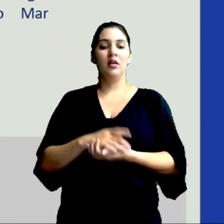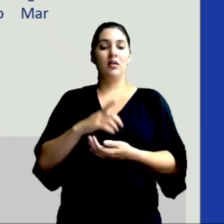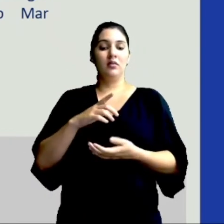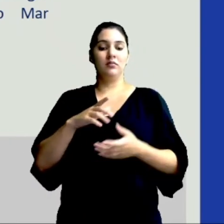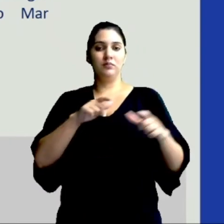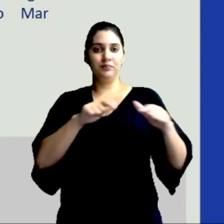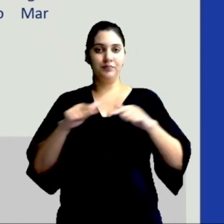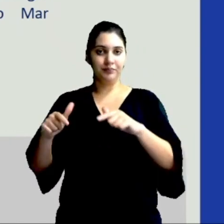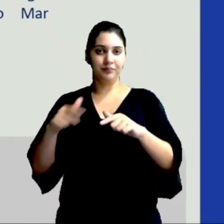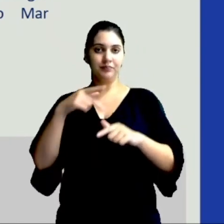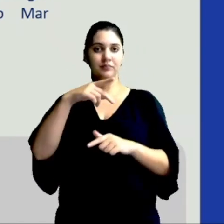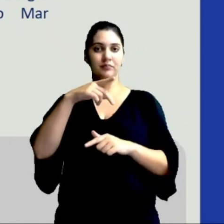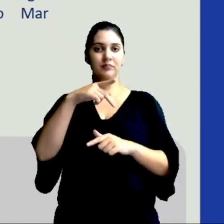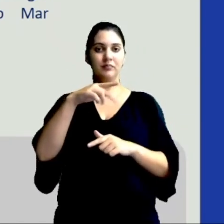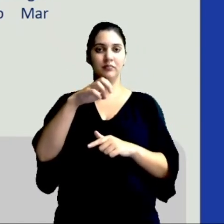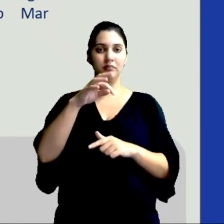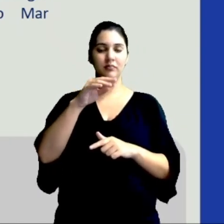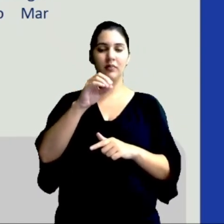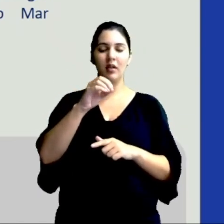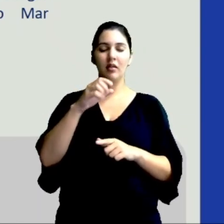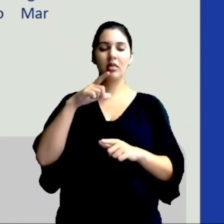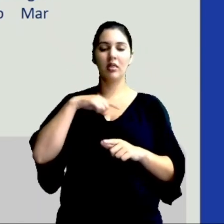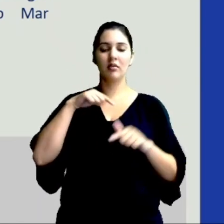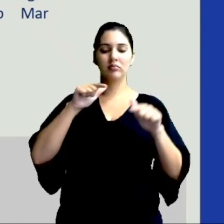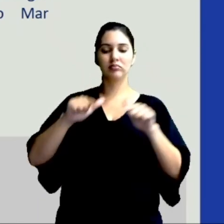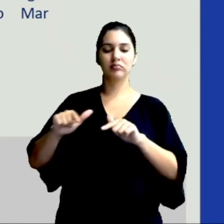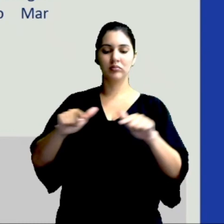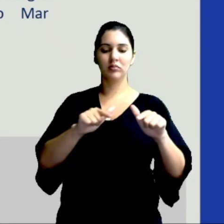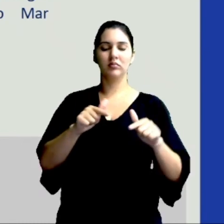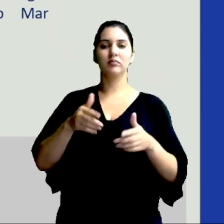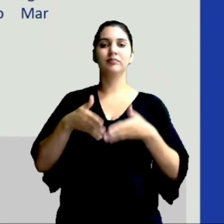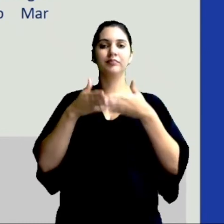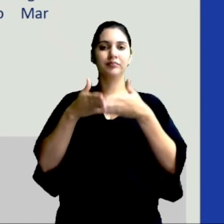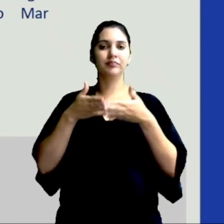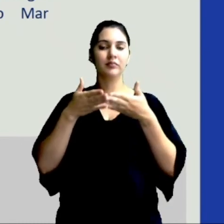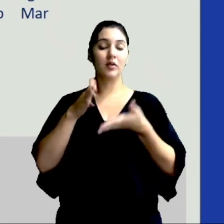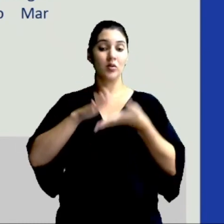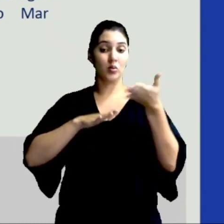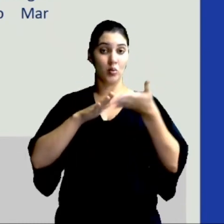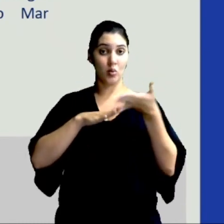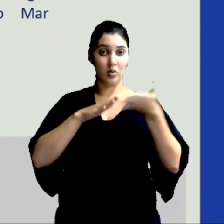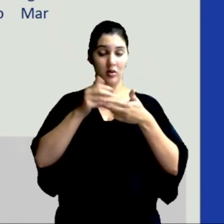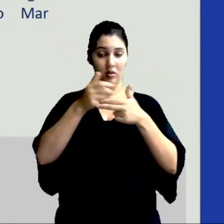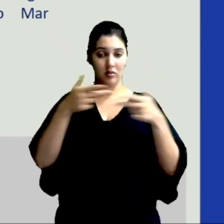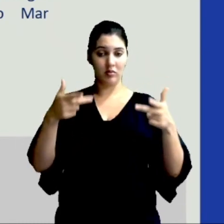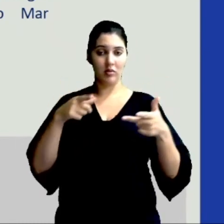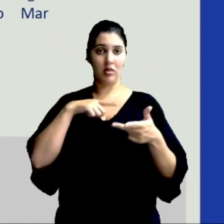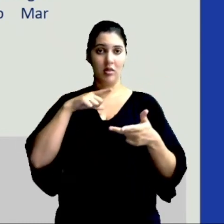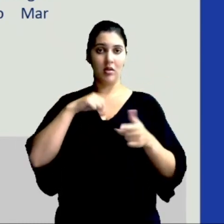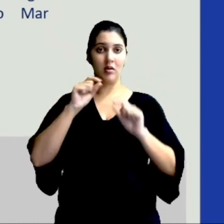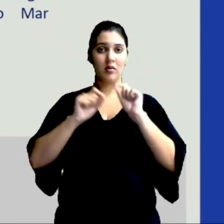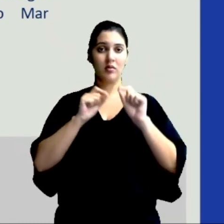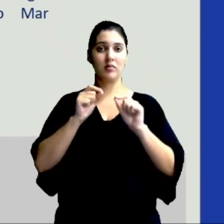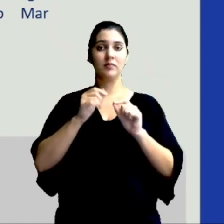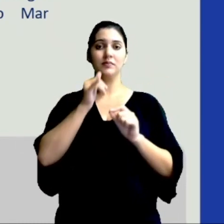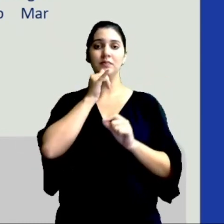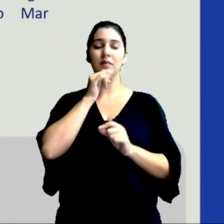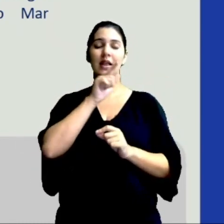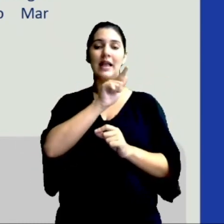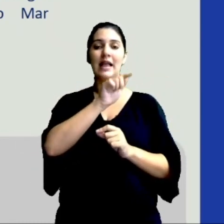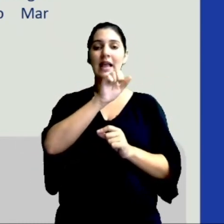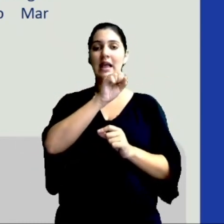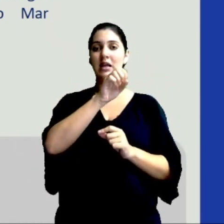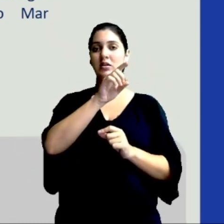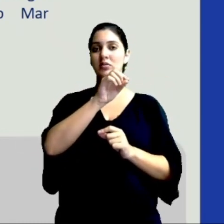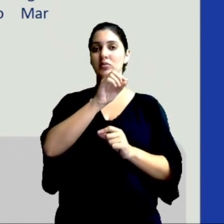concentram-se no Golfo Pérsico, aí se localizam também os principais postos de escoamento do produto e deles partem oleodutos e gasodutos que